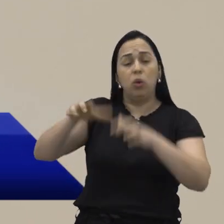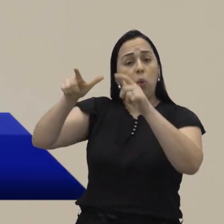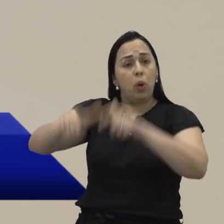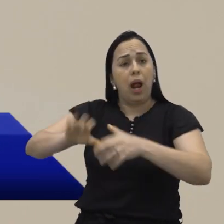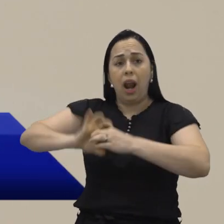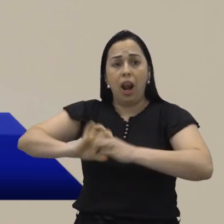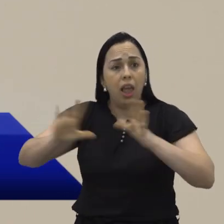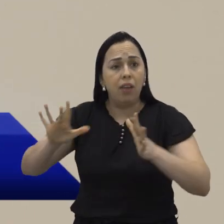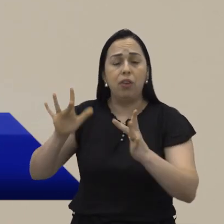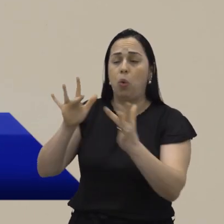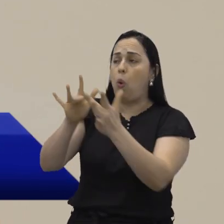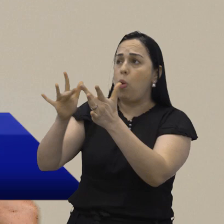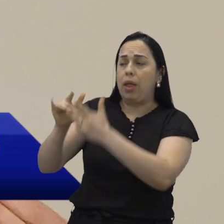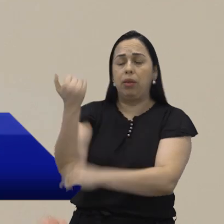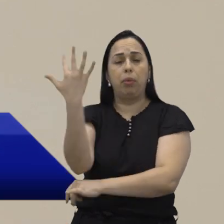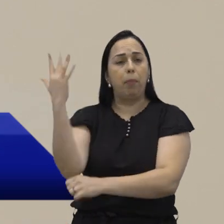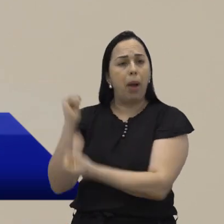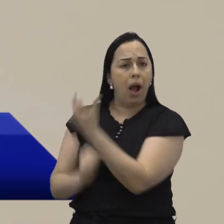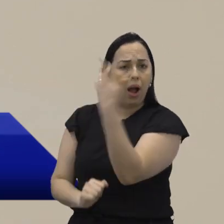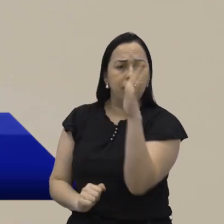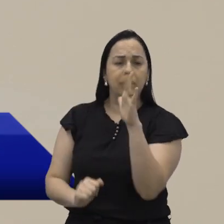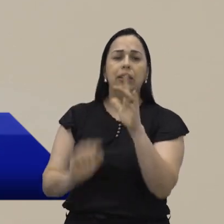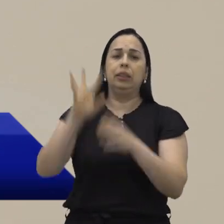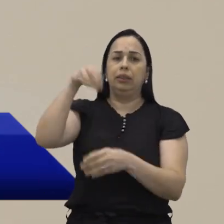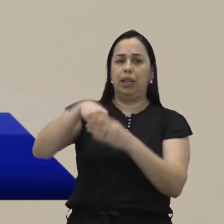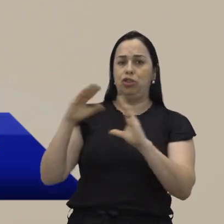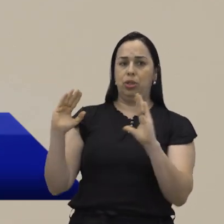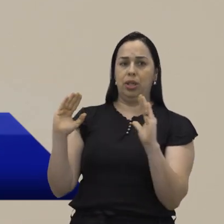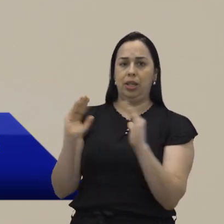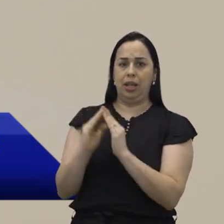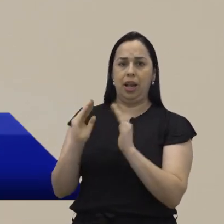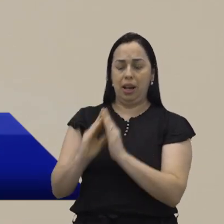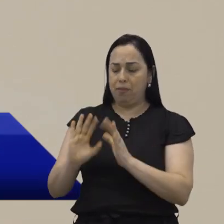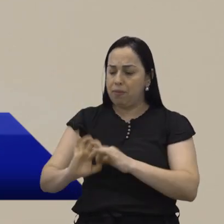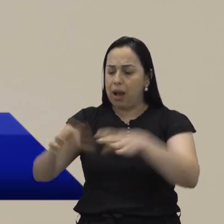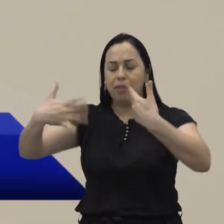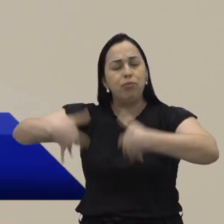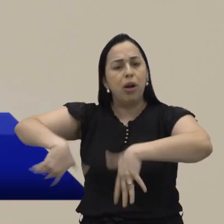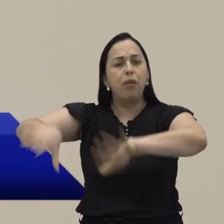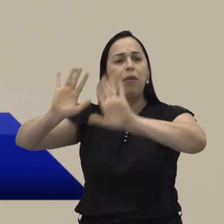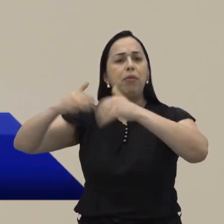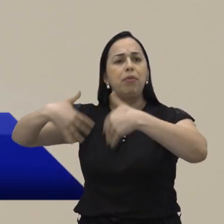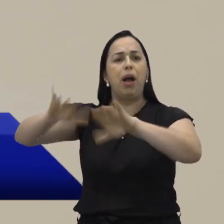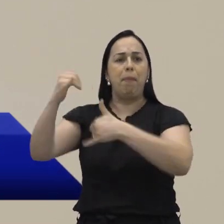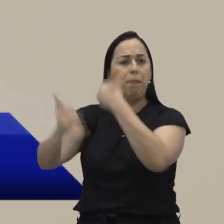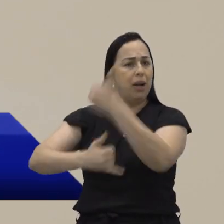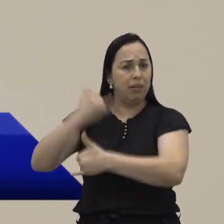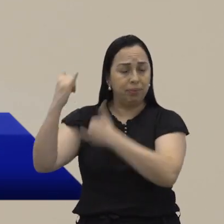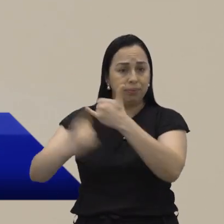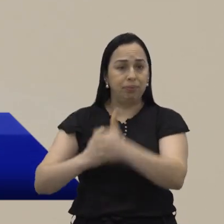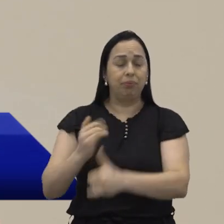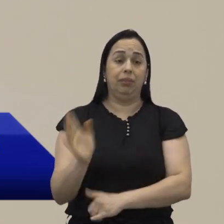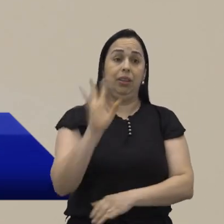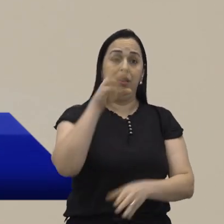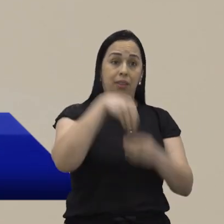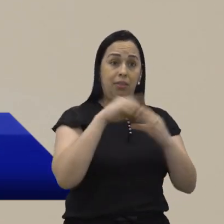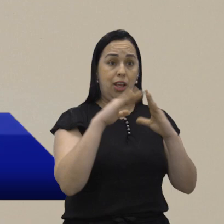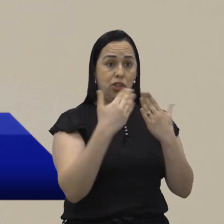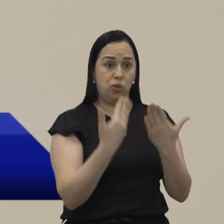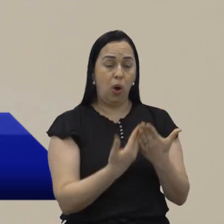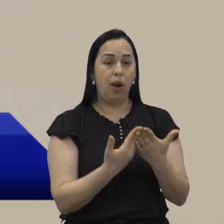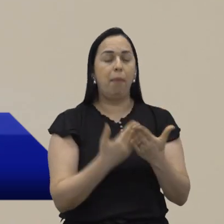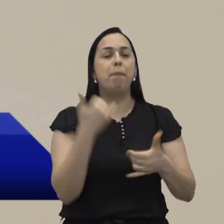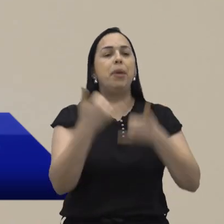É bom levar no ar livre para as crianças poderem ter contato com o parque, e em casa, deixando elas um pouco livres, elas vão poder